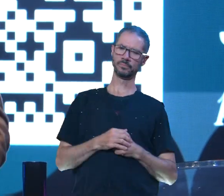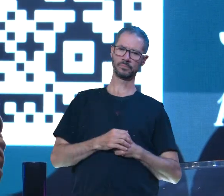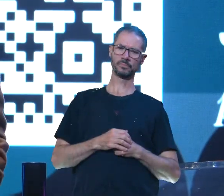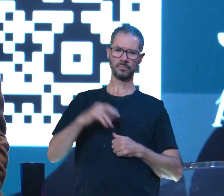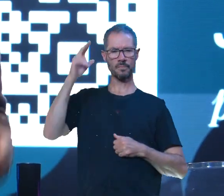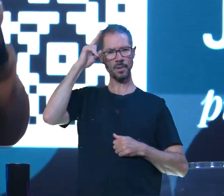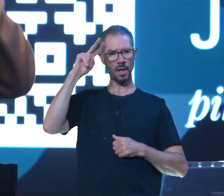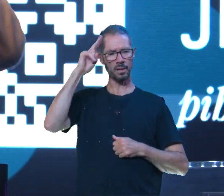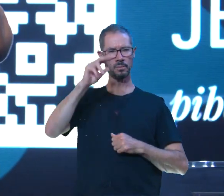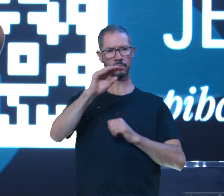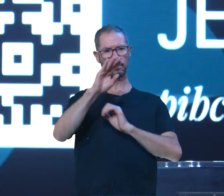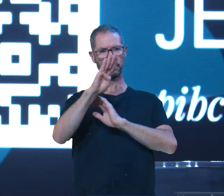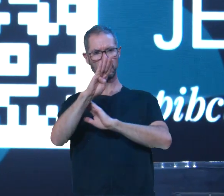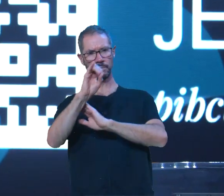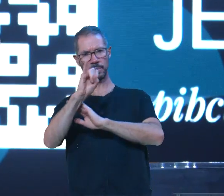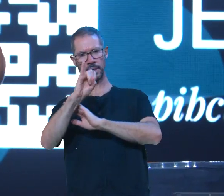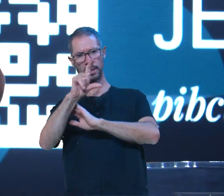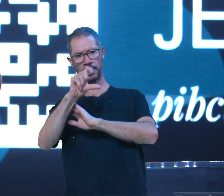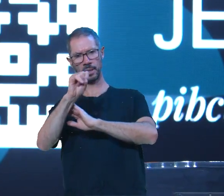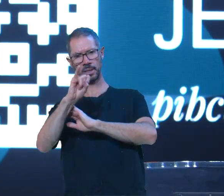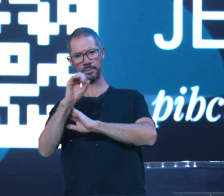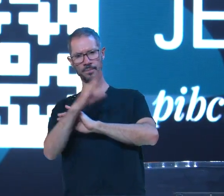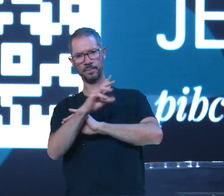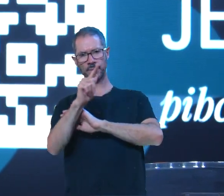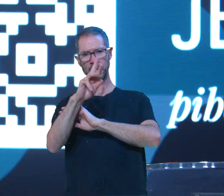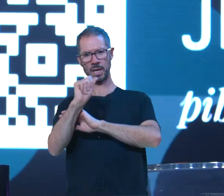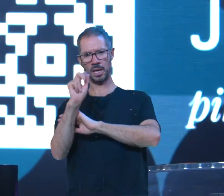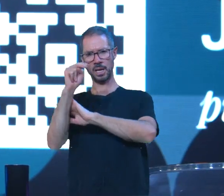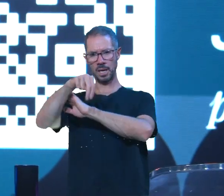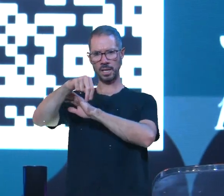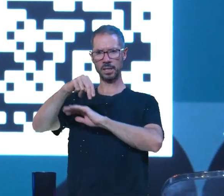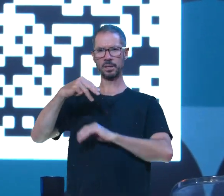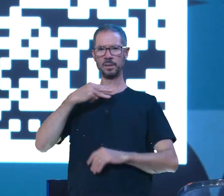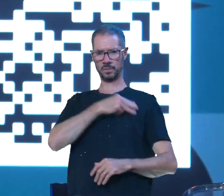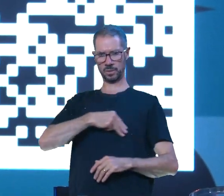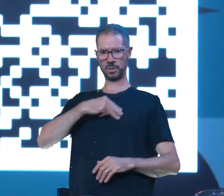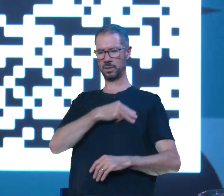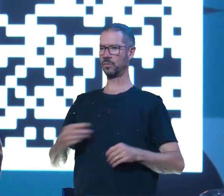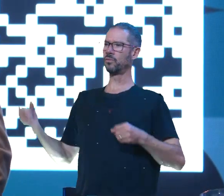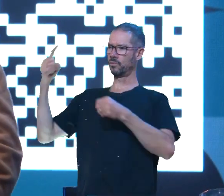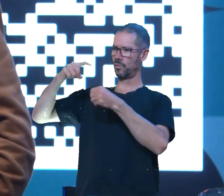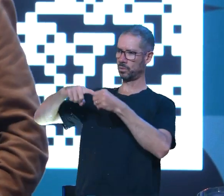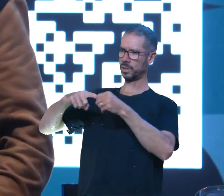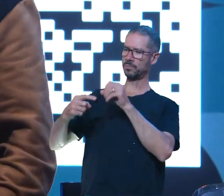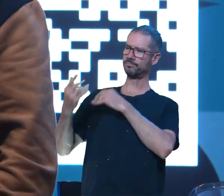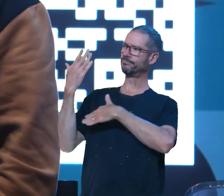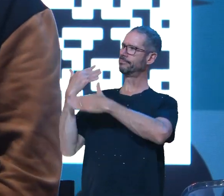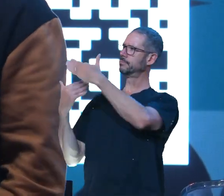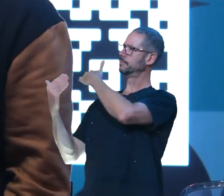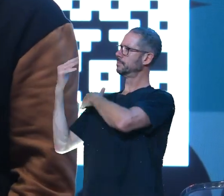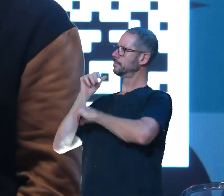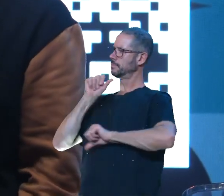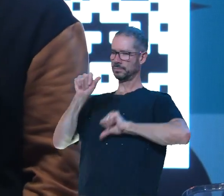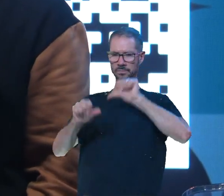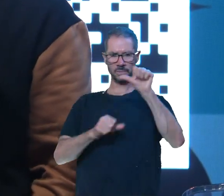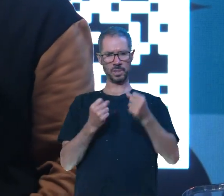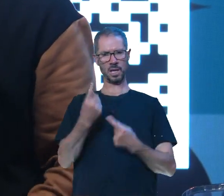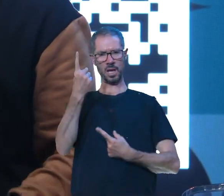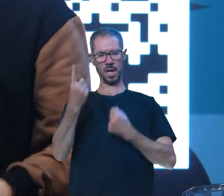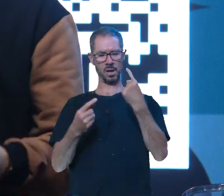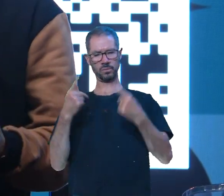Lembro que Billy Graham uma vez falou que ele pudesse voltar no passado, ele teria mudado algo no seu